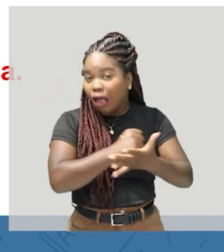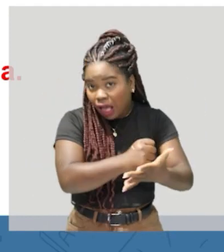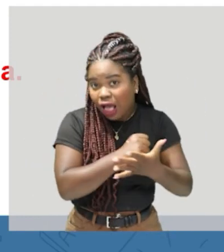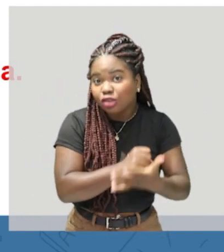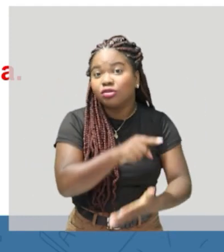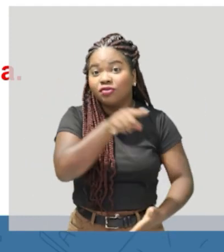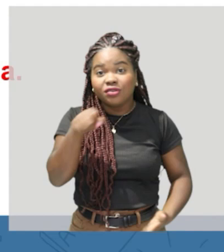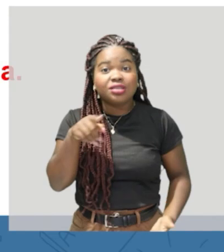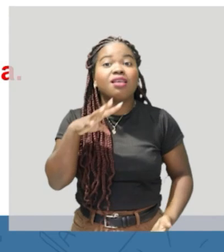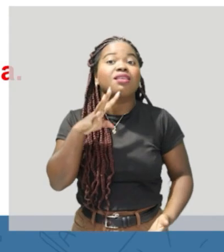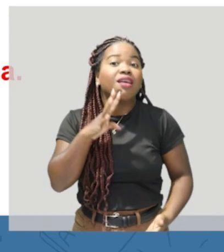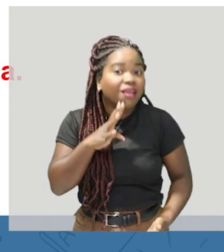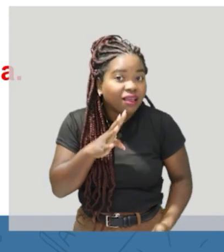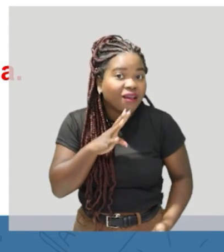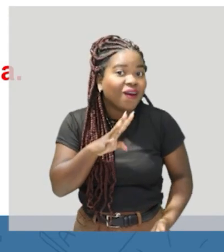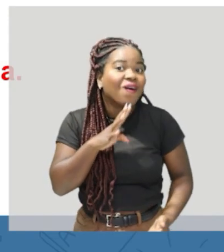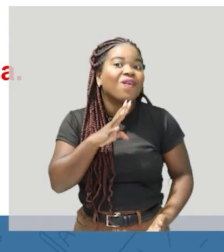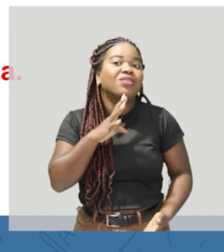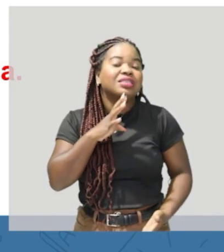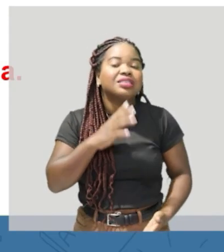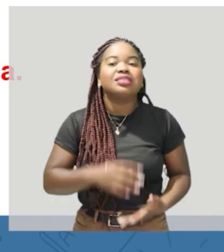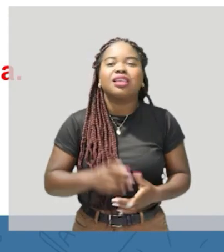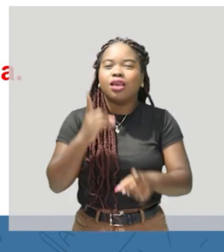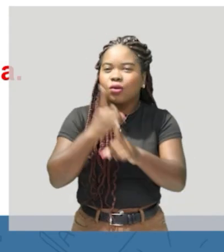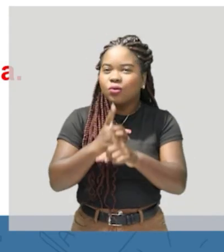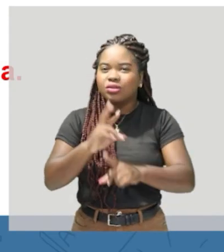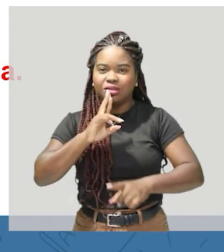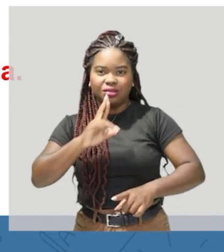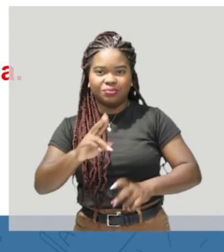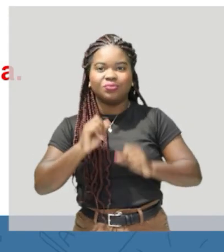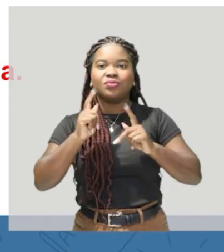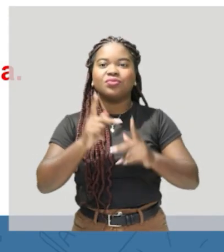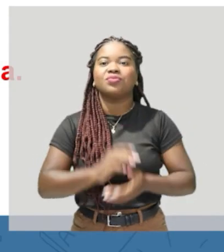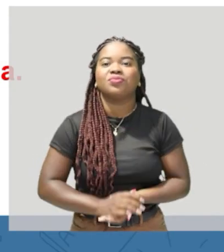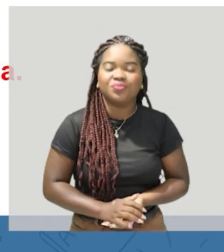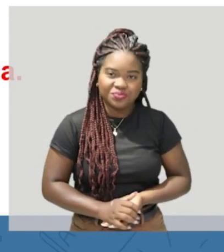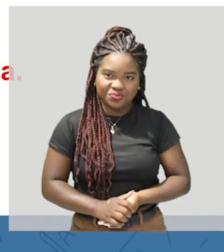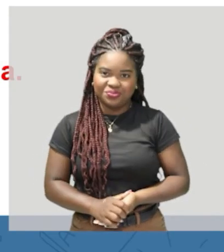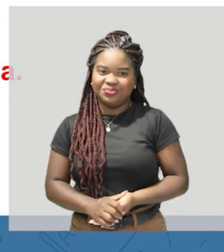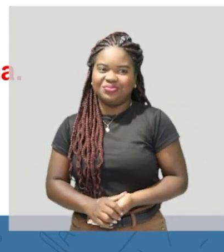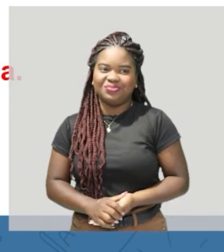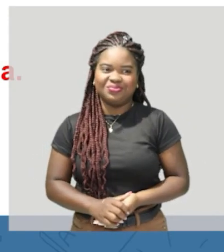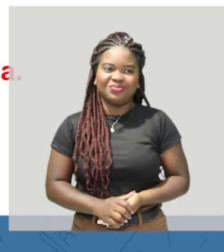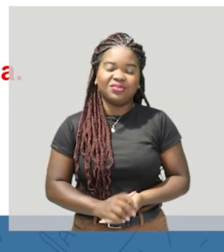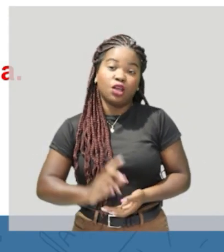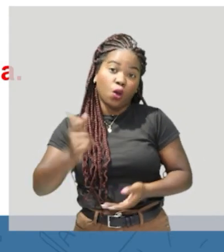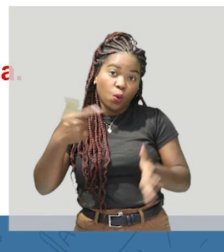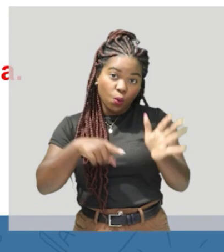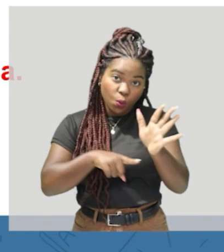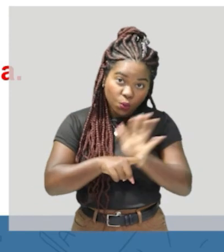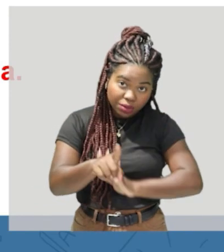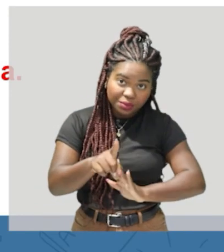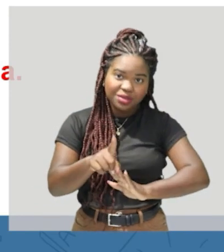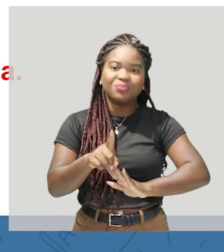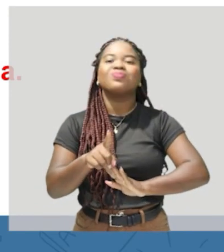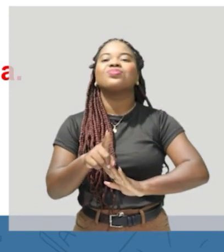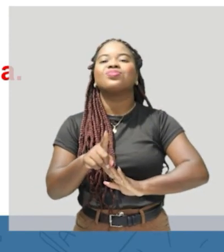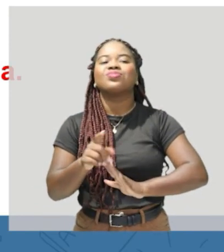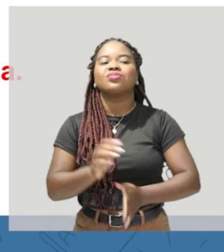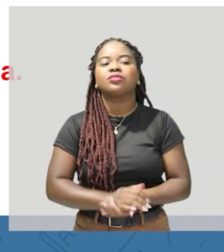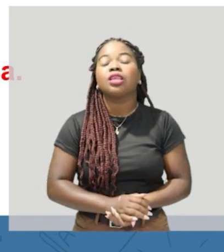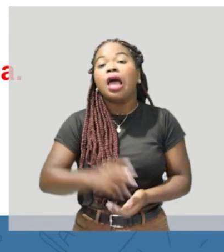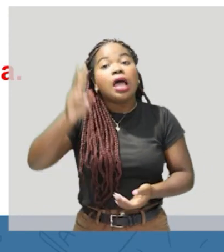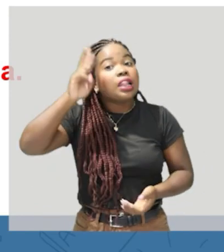e lá no corpo do texto nós encontramos a informação específica, certo? Vamos para a próxima.